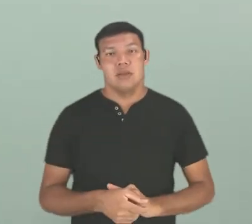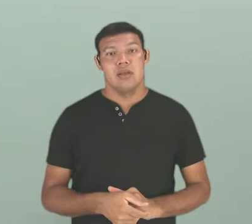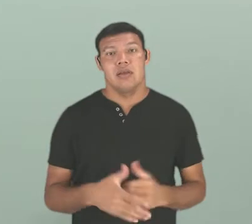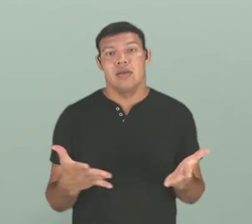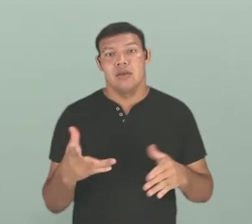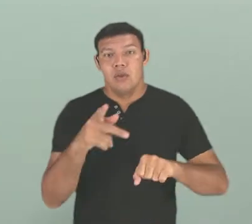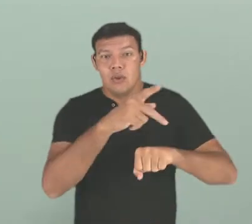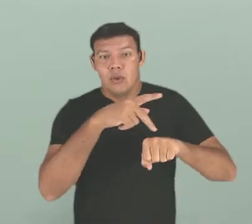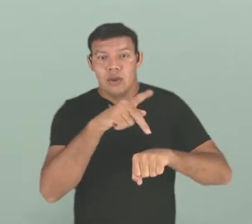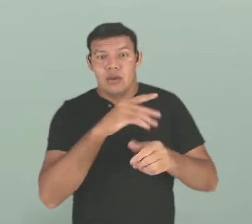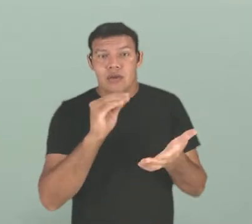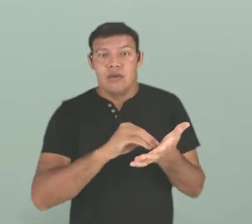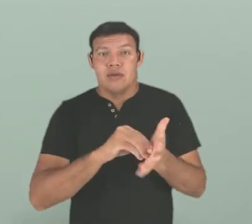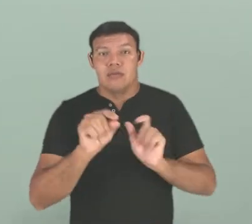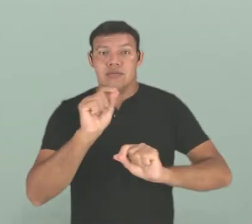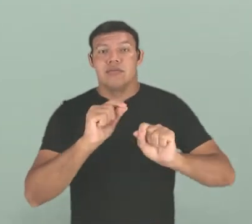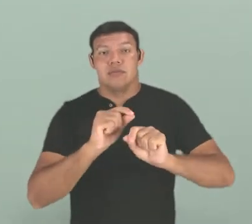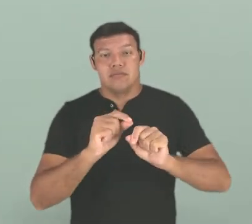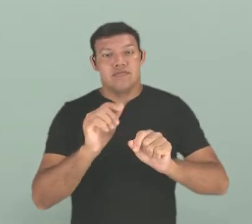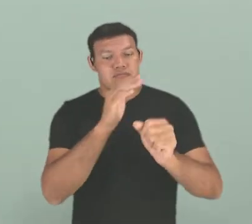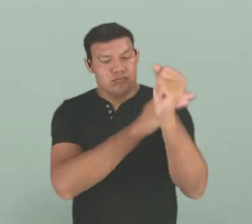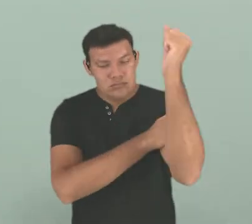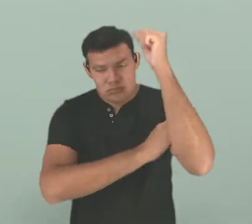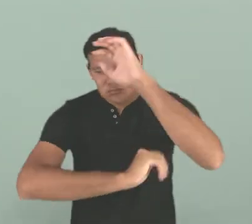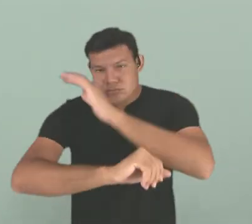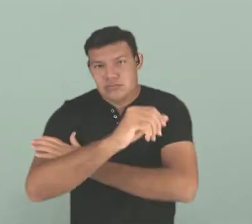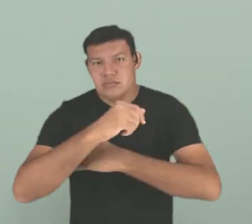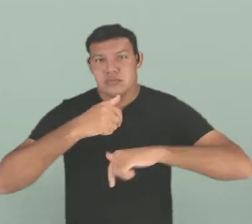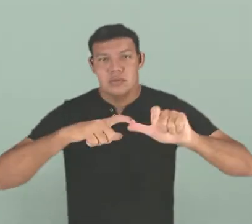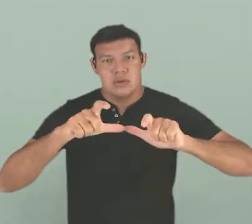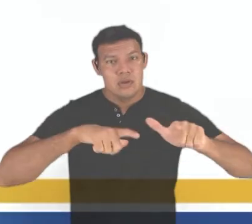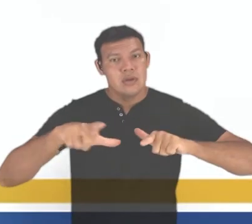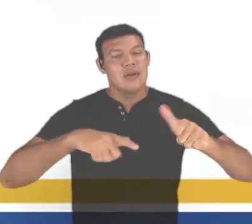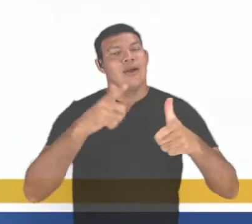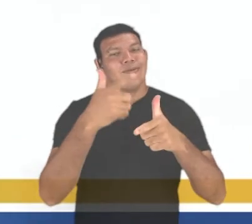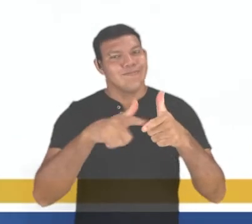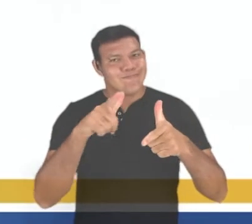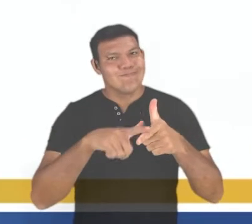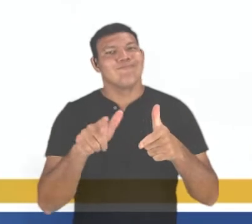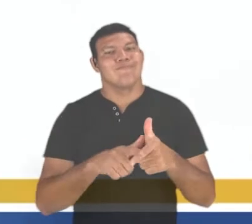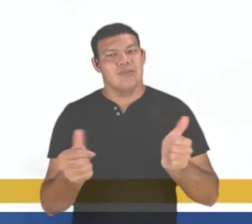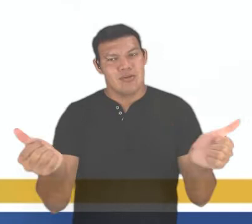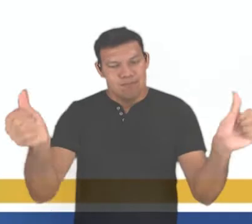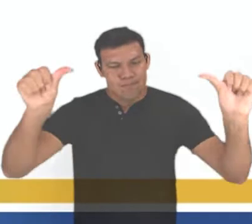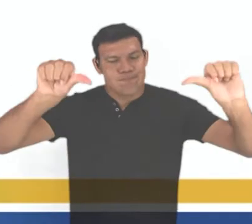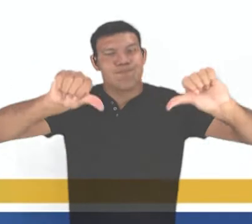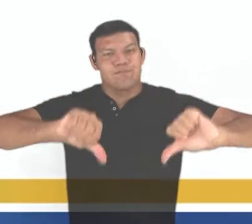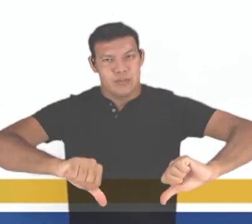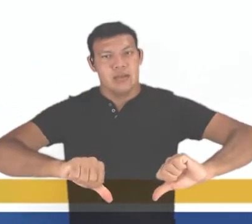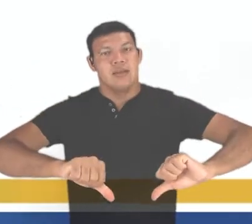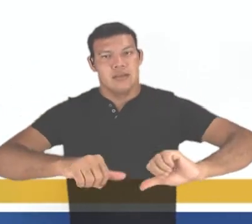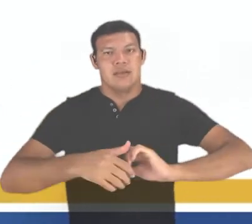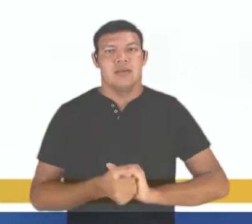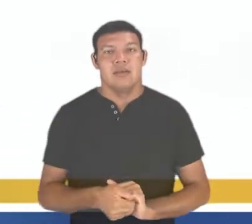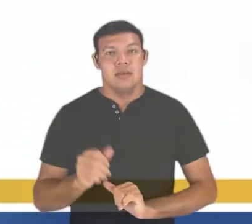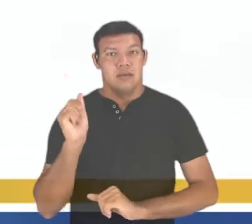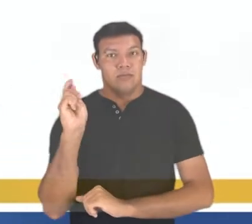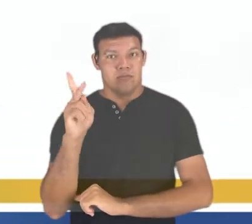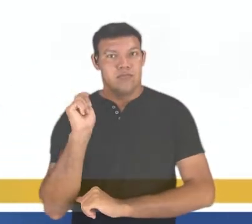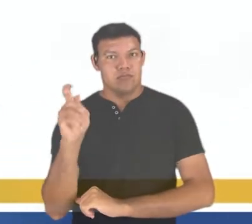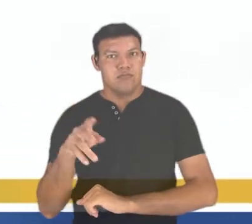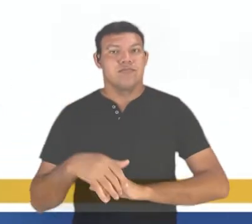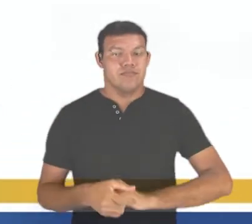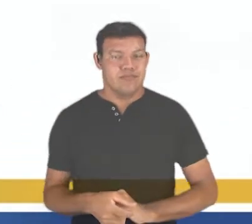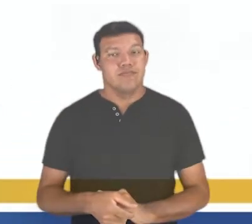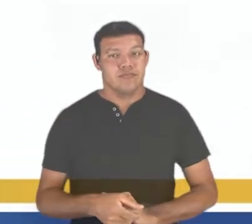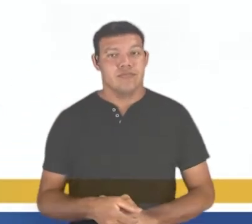faltar o quê? Mão de obra. Então a gente vai ter um problema, pode até gerar um colapso na previdência daquele país. Elevado o número